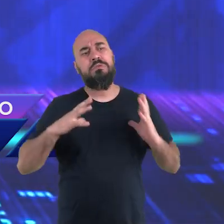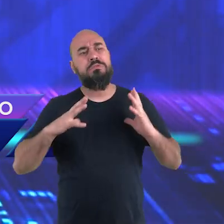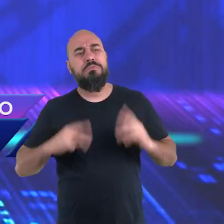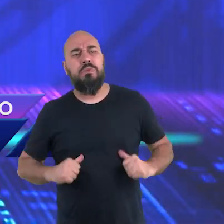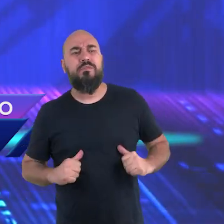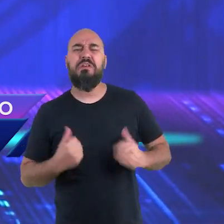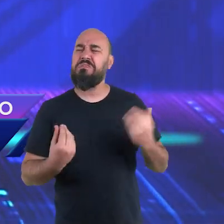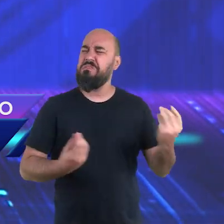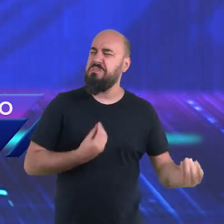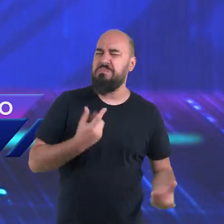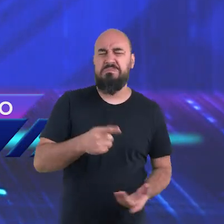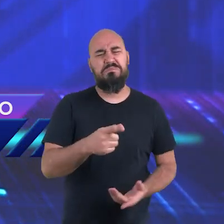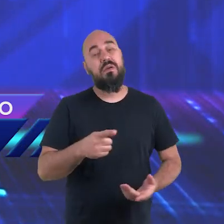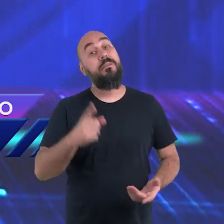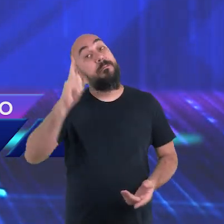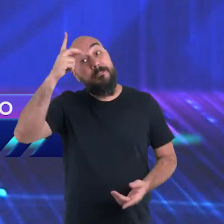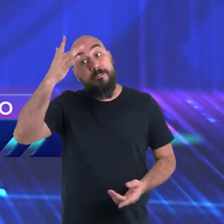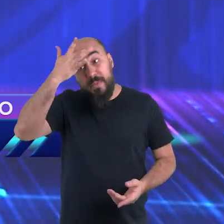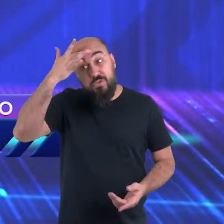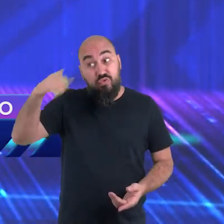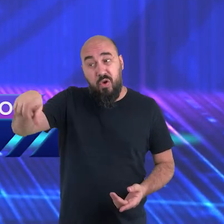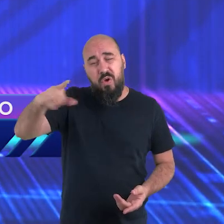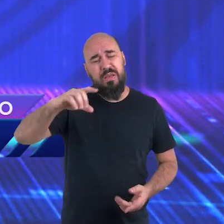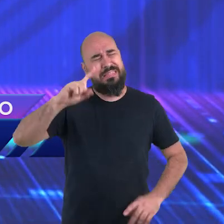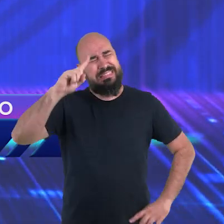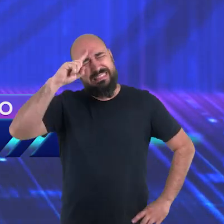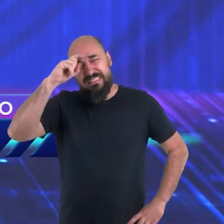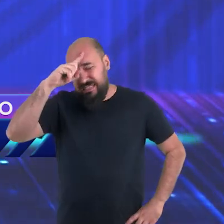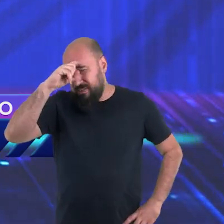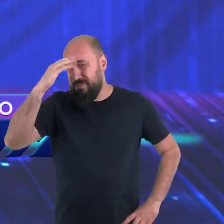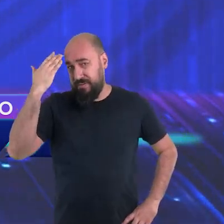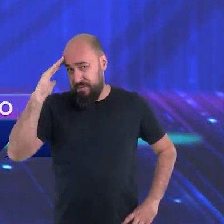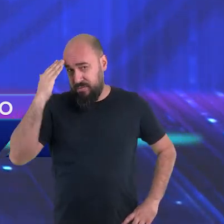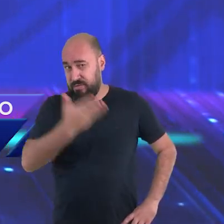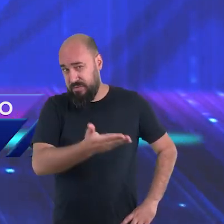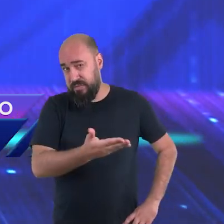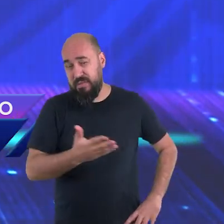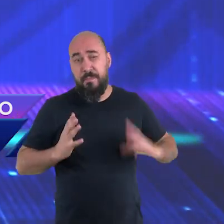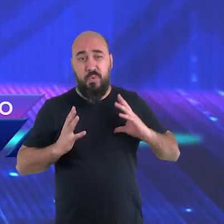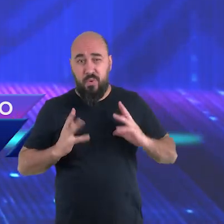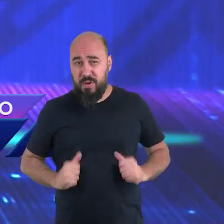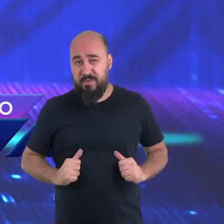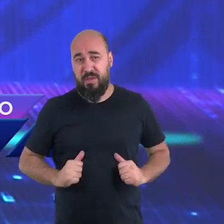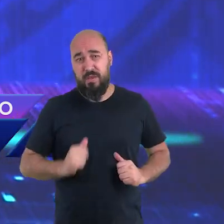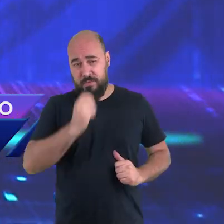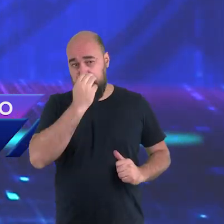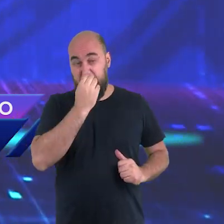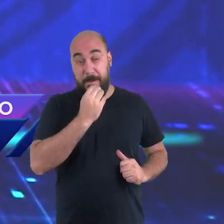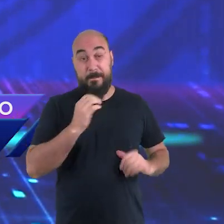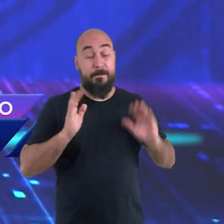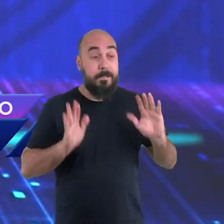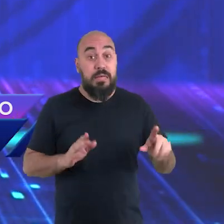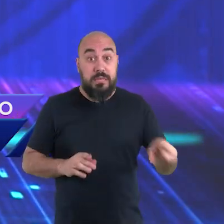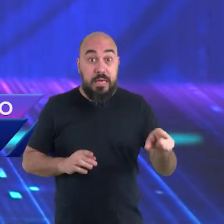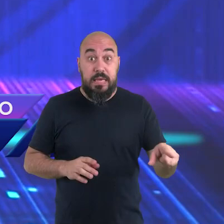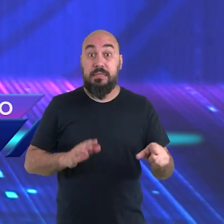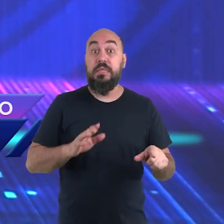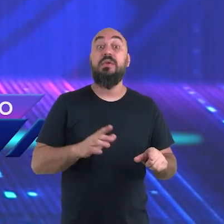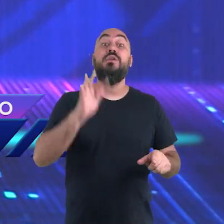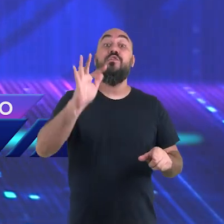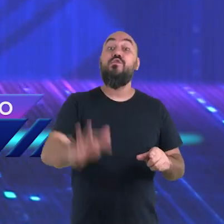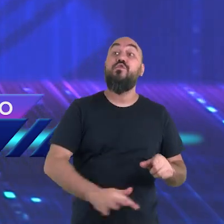estudiosos. Mas há também de se entender que esta purificação do santuário da terra aponta para a